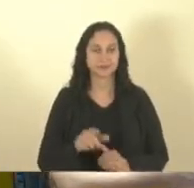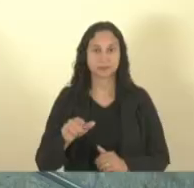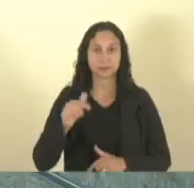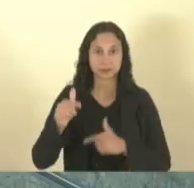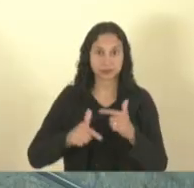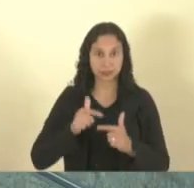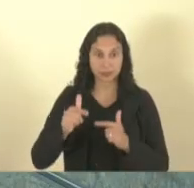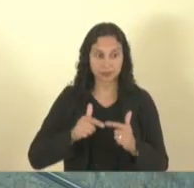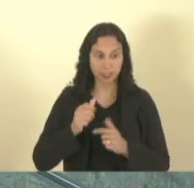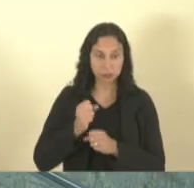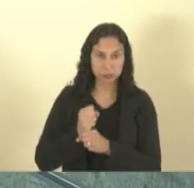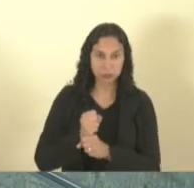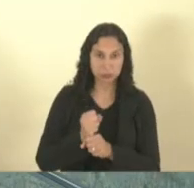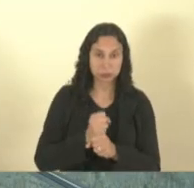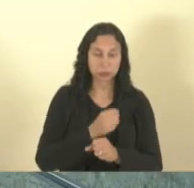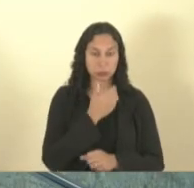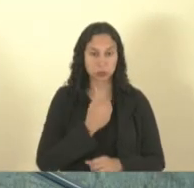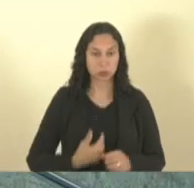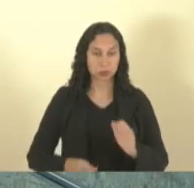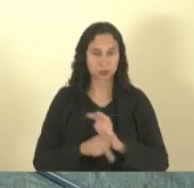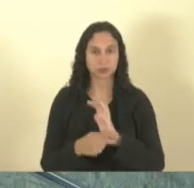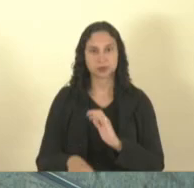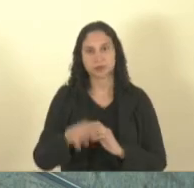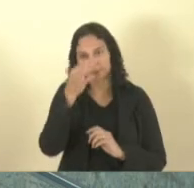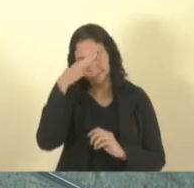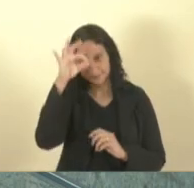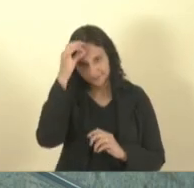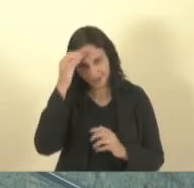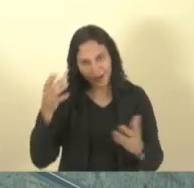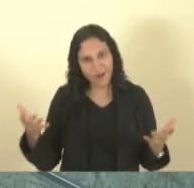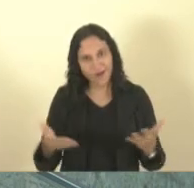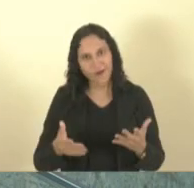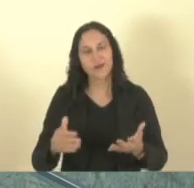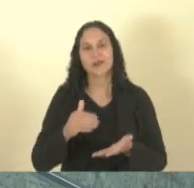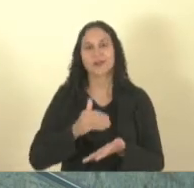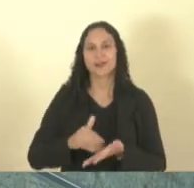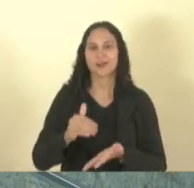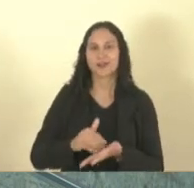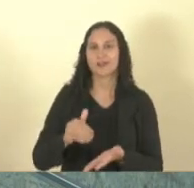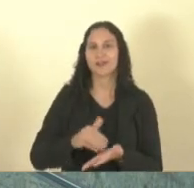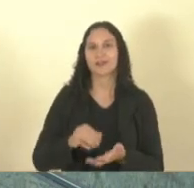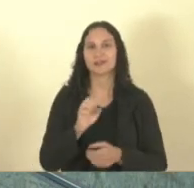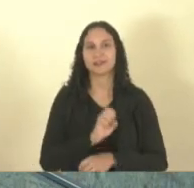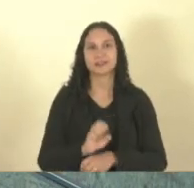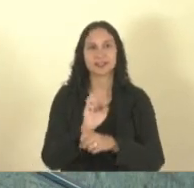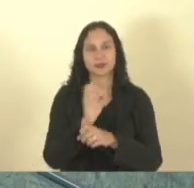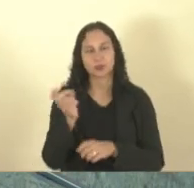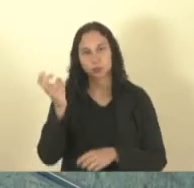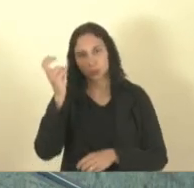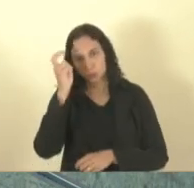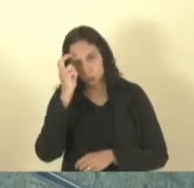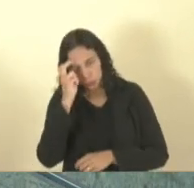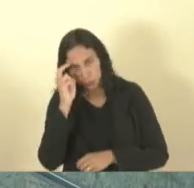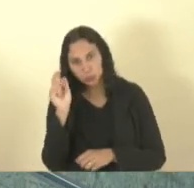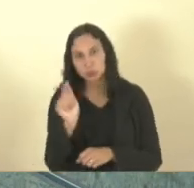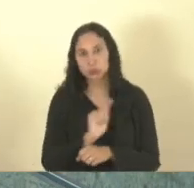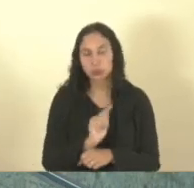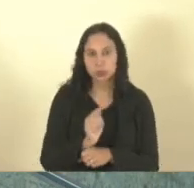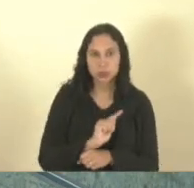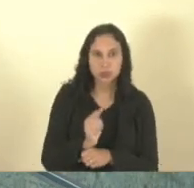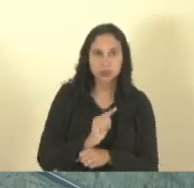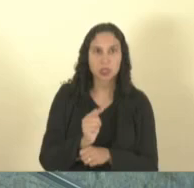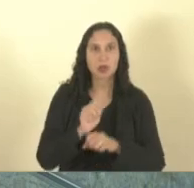Servidora de carreira do governo do Estado do Espírito Santo. Atualmente na Secretaria de Estado da Cultura como gestora de